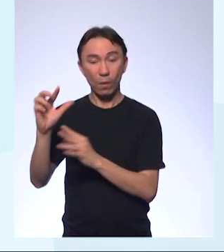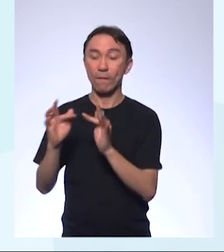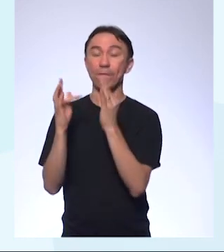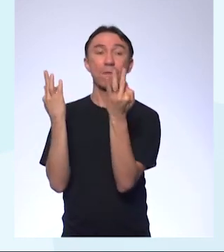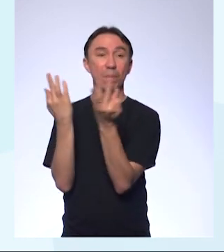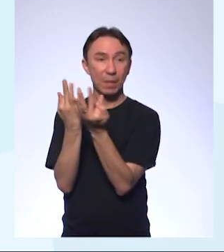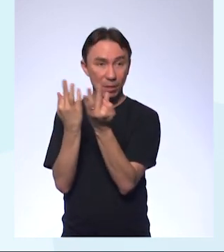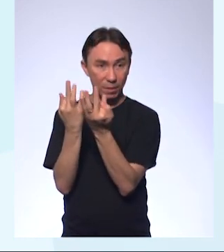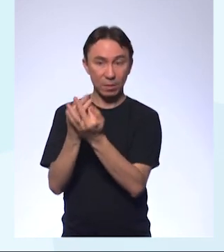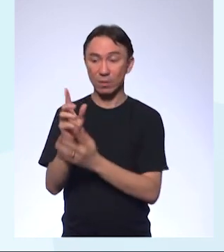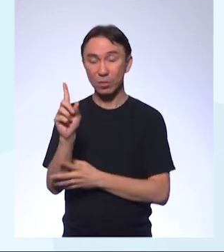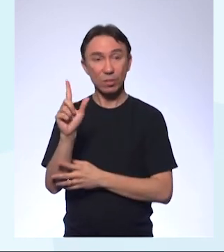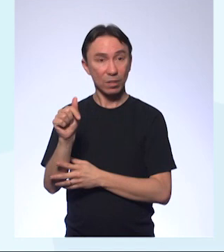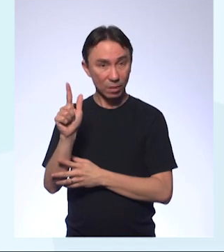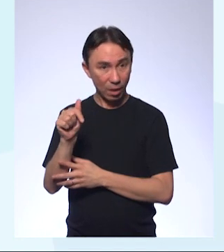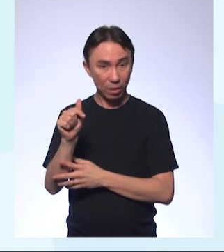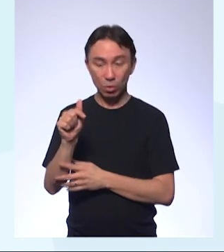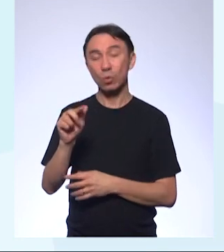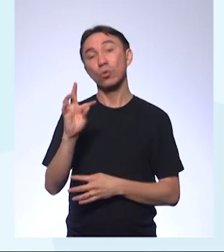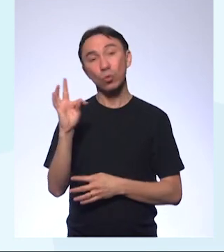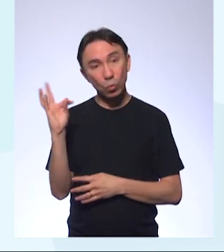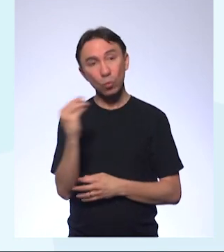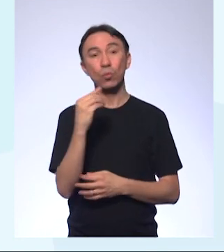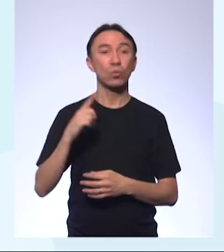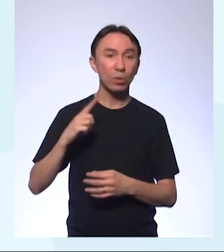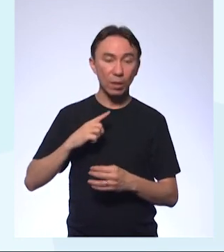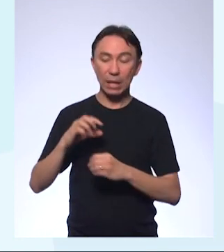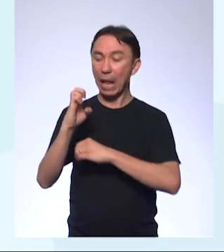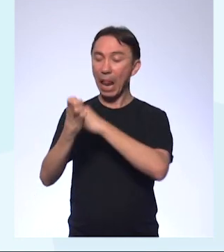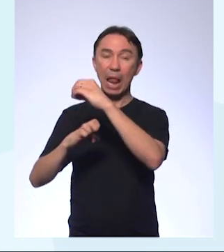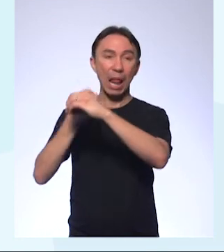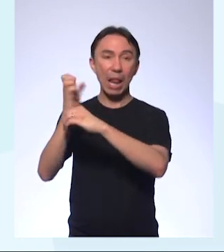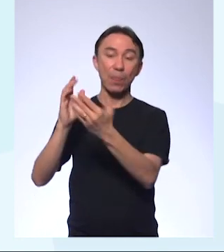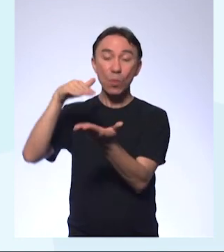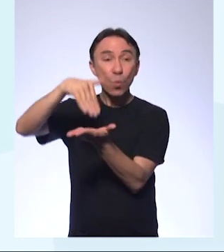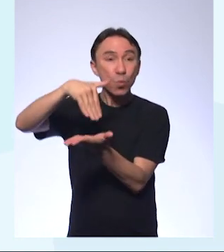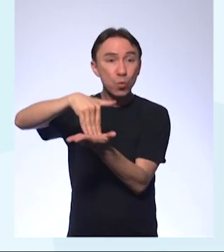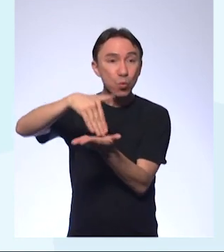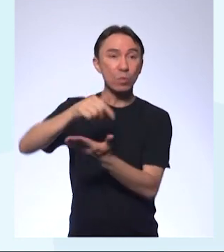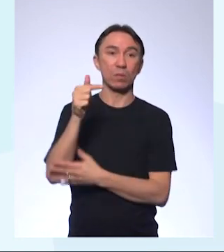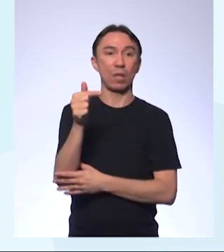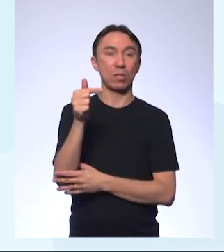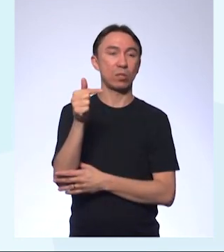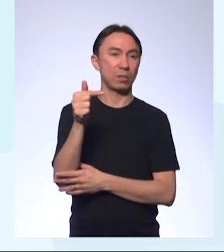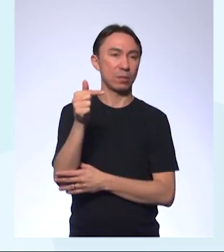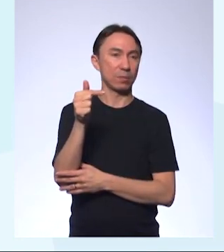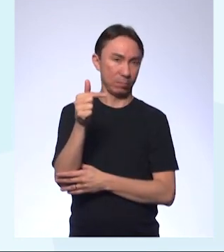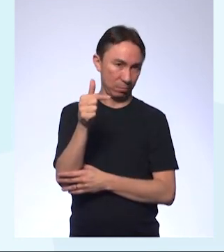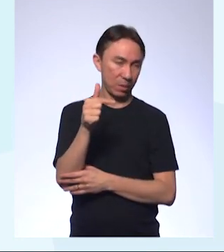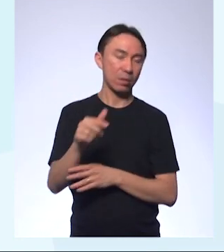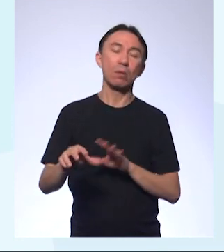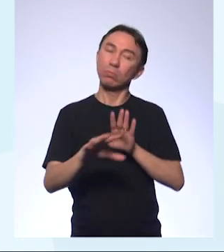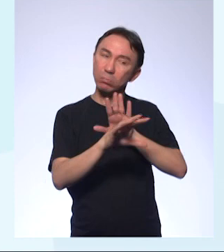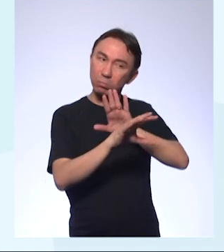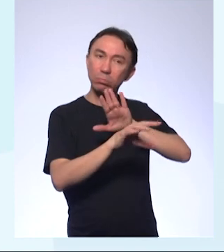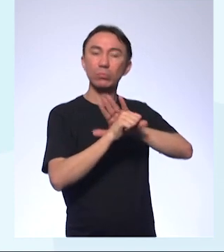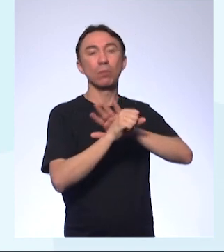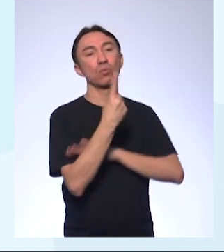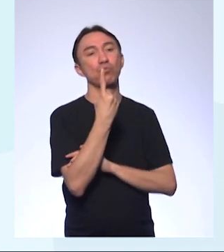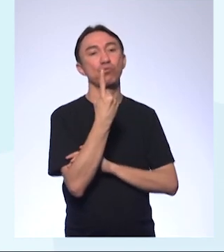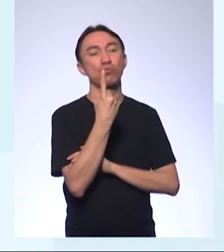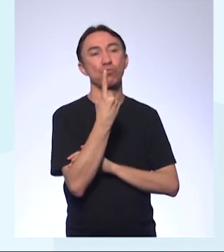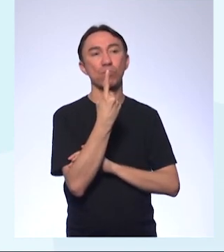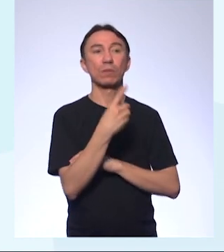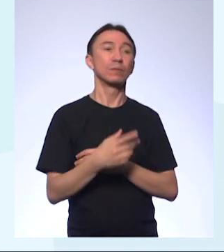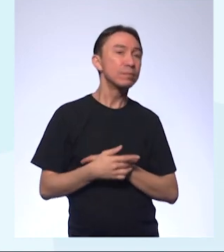têm 7 elétrons na última camada. A tendência dele, por ser eletronegativo, é fazer o quê? Receber um elétron. Então, dependendo também